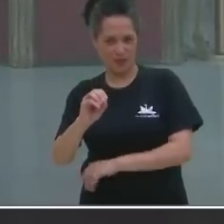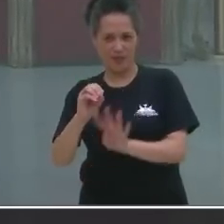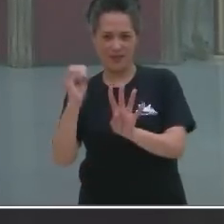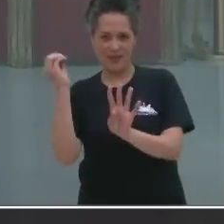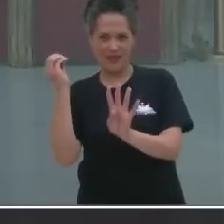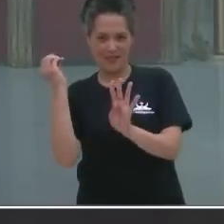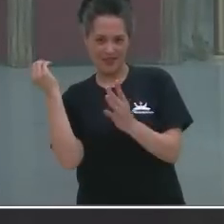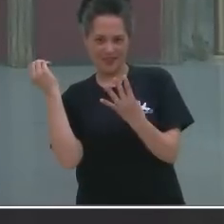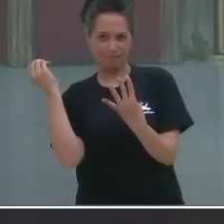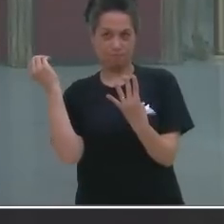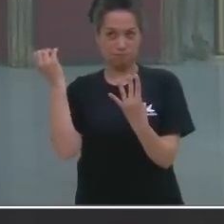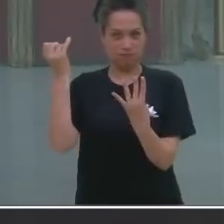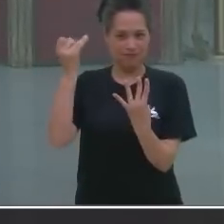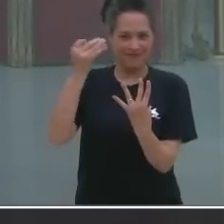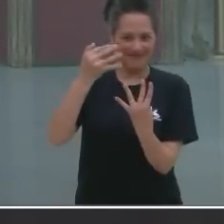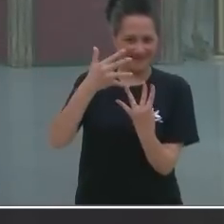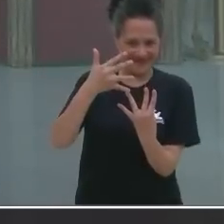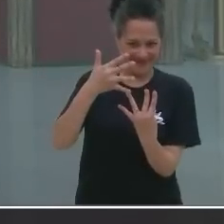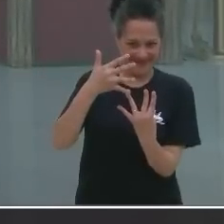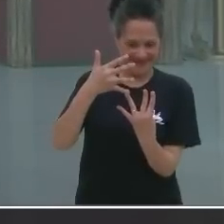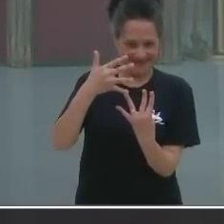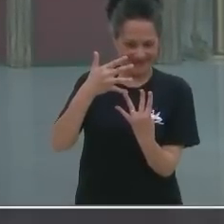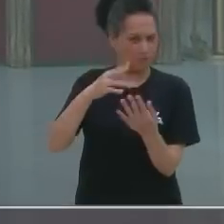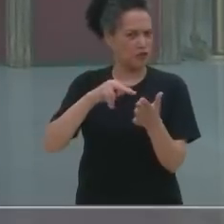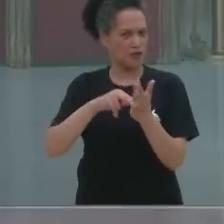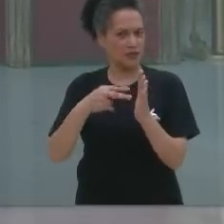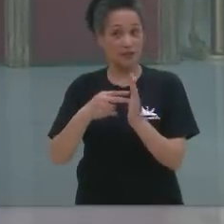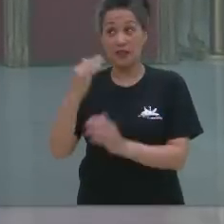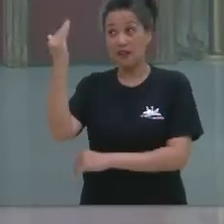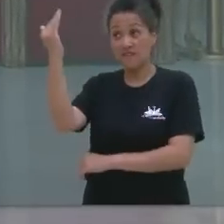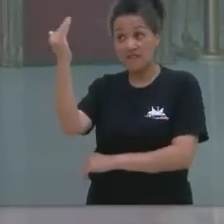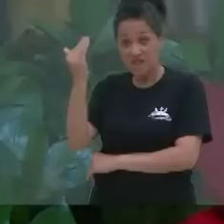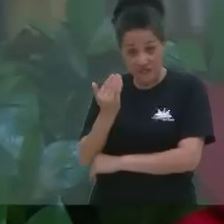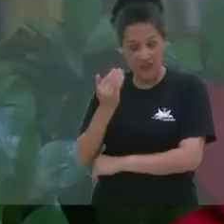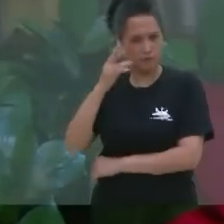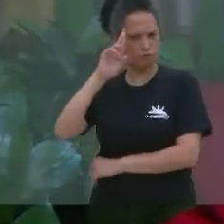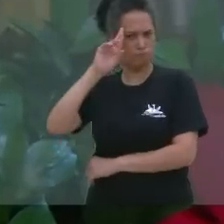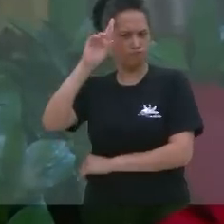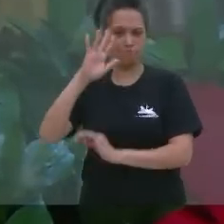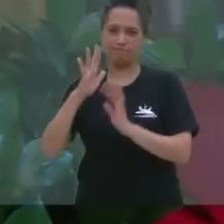Advento que é: vem Senhor Jesus,